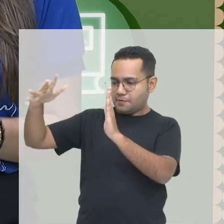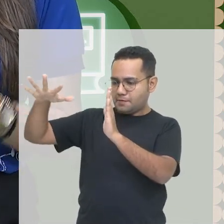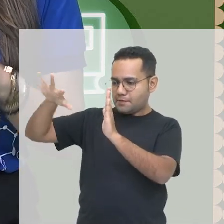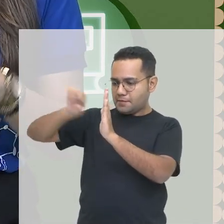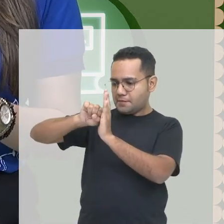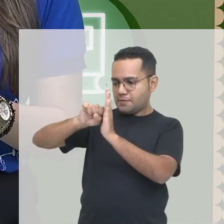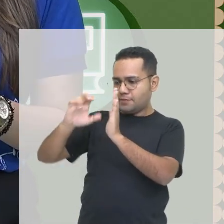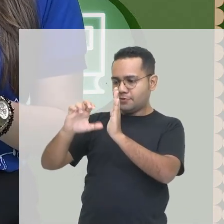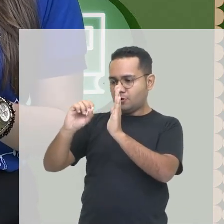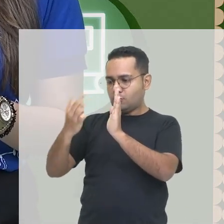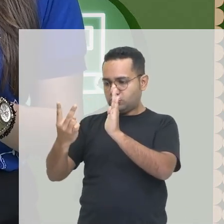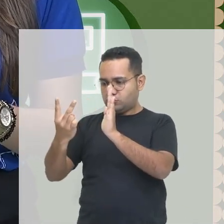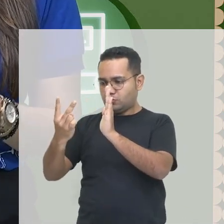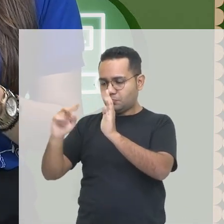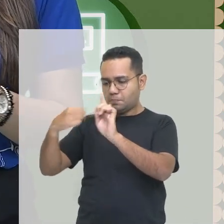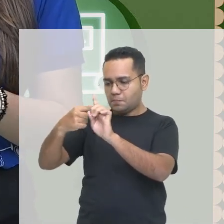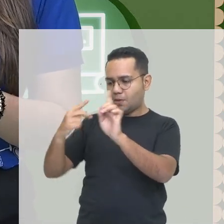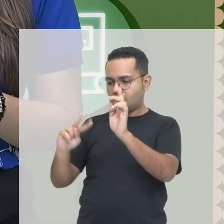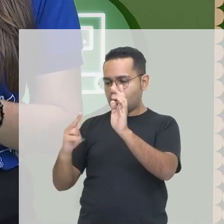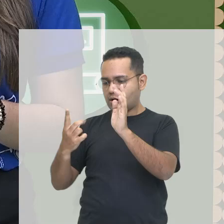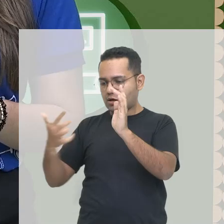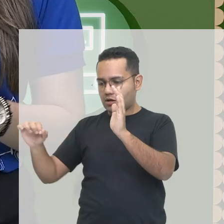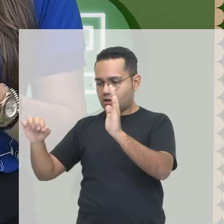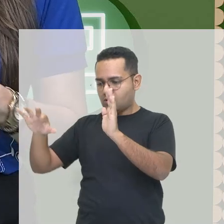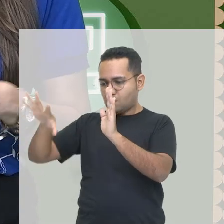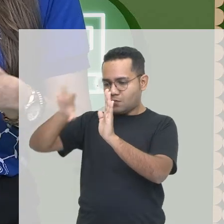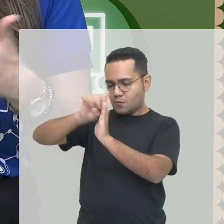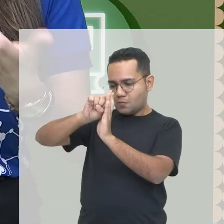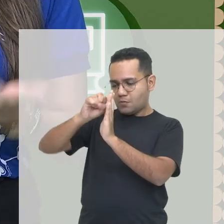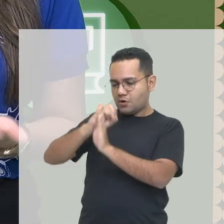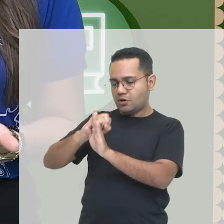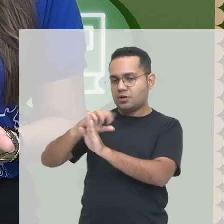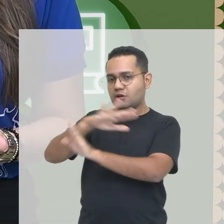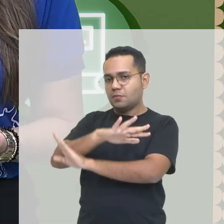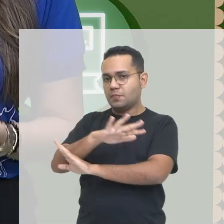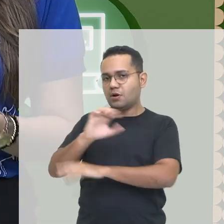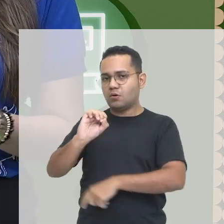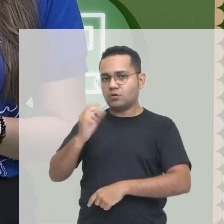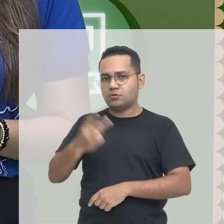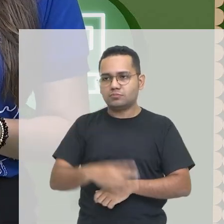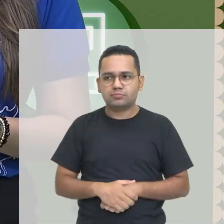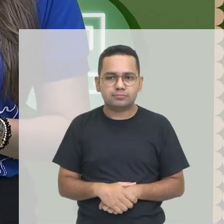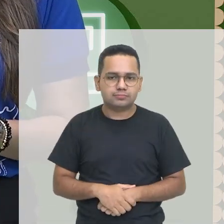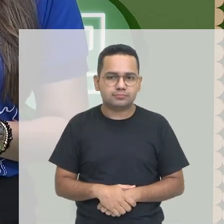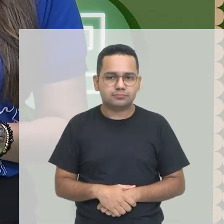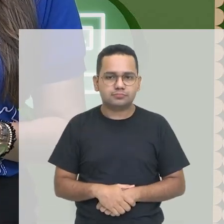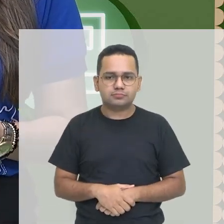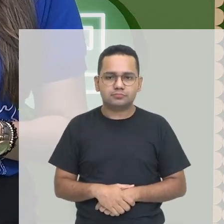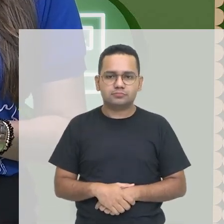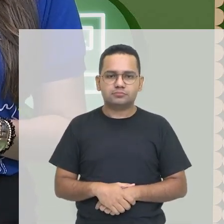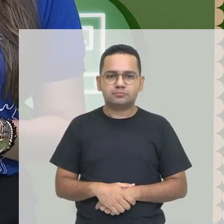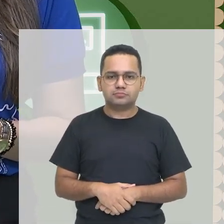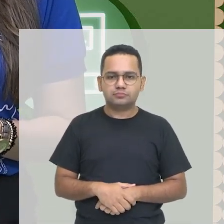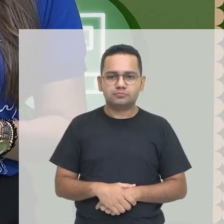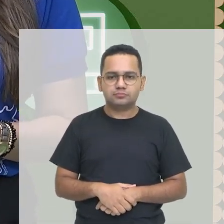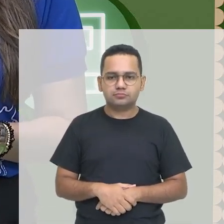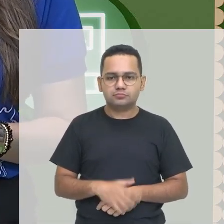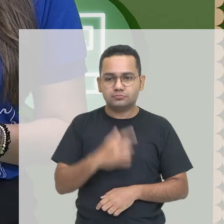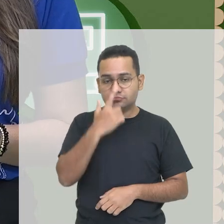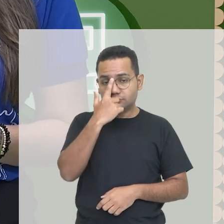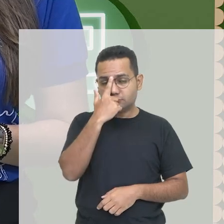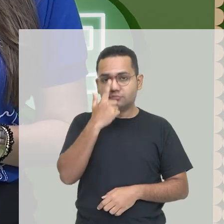certo? Então, na fotossíntese, os seres autotróficos, eles têm a capacidade de pegar